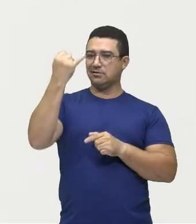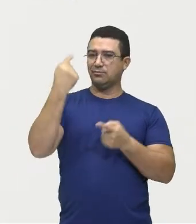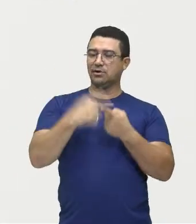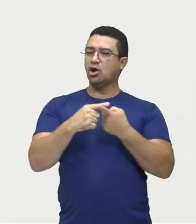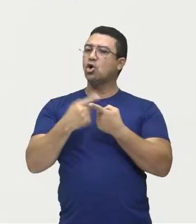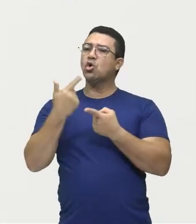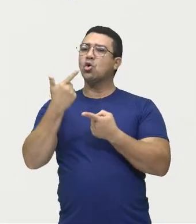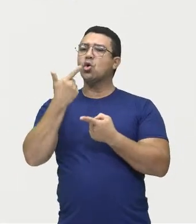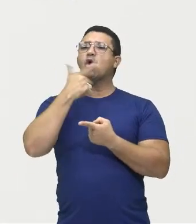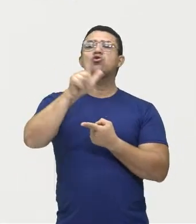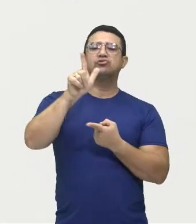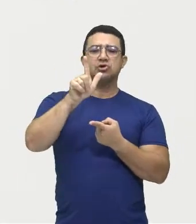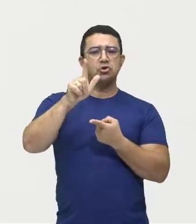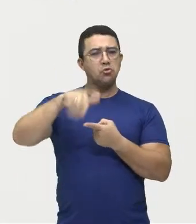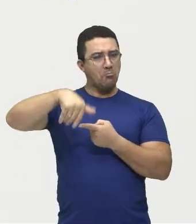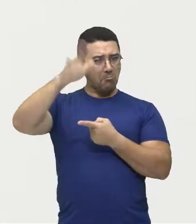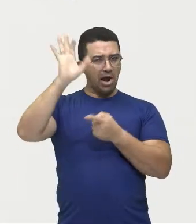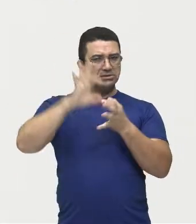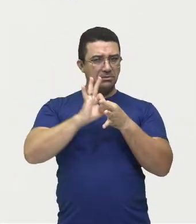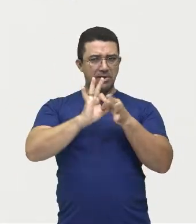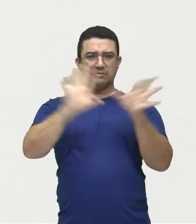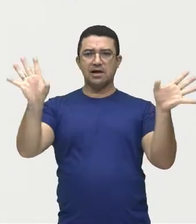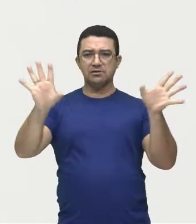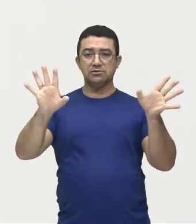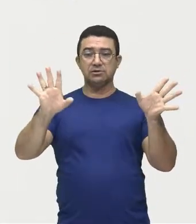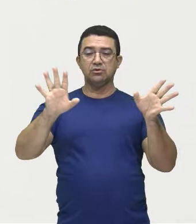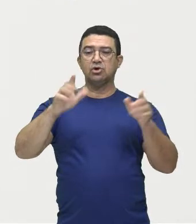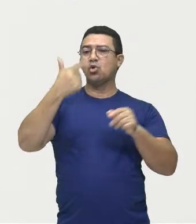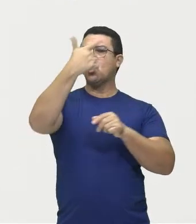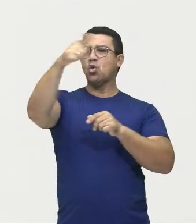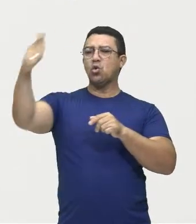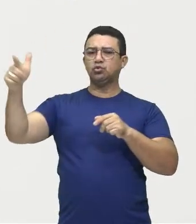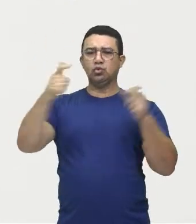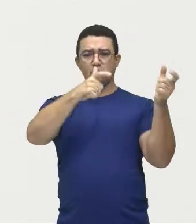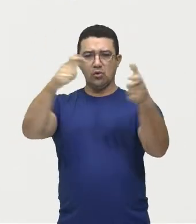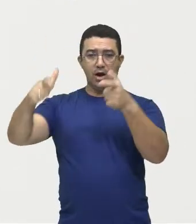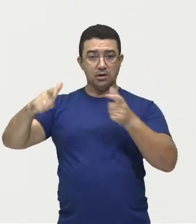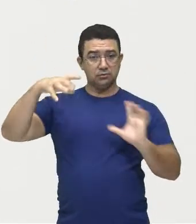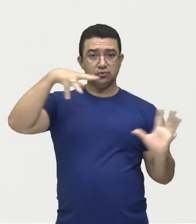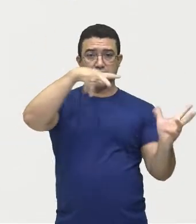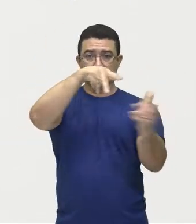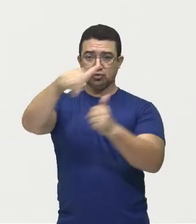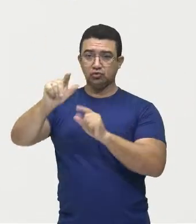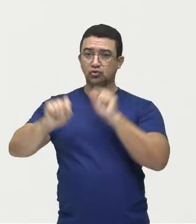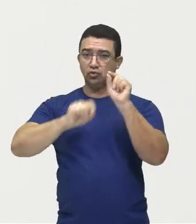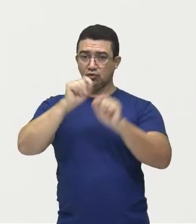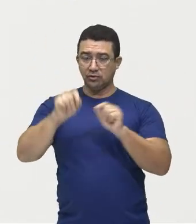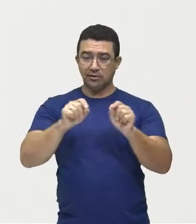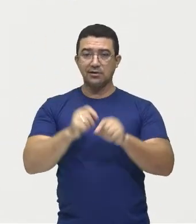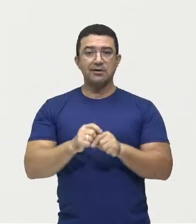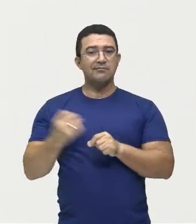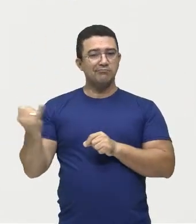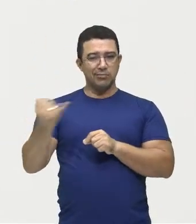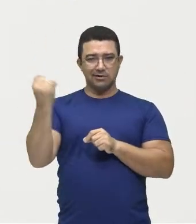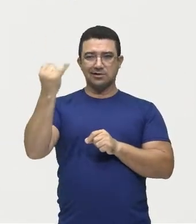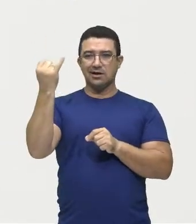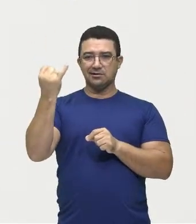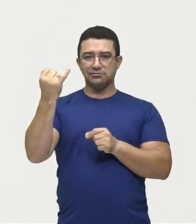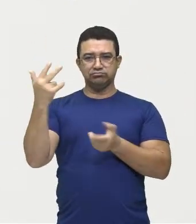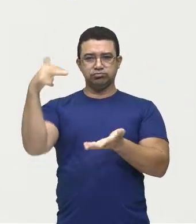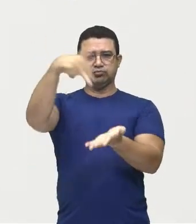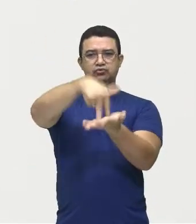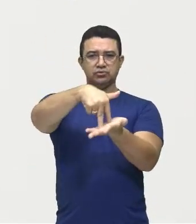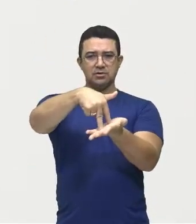maior liberdade do que em outras regiões do mundo, em que prevaleceu a restrição da mulher à participação